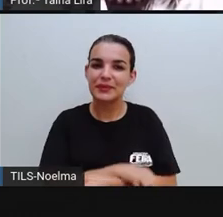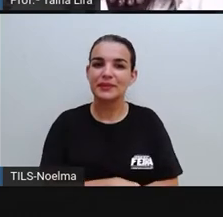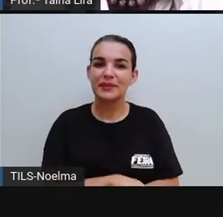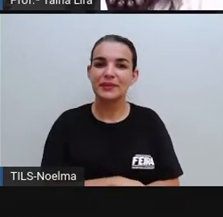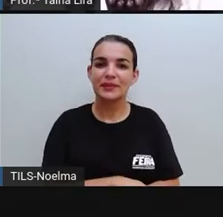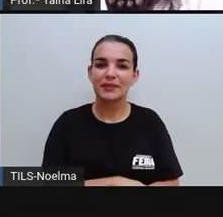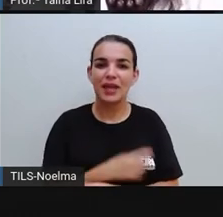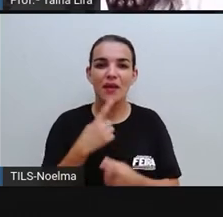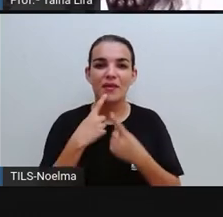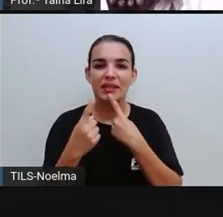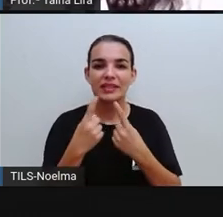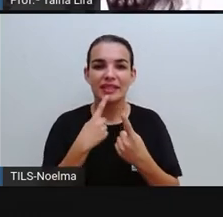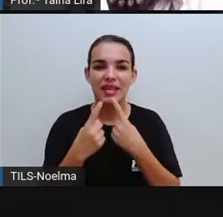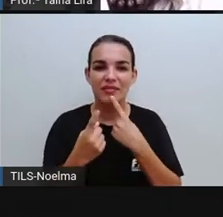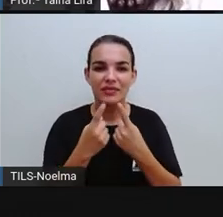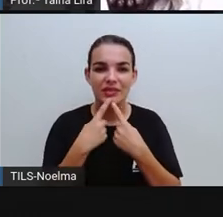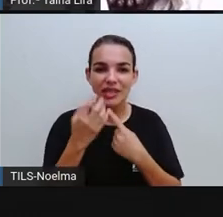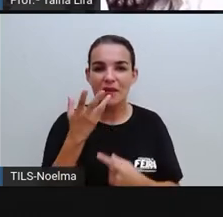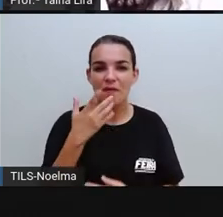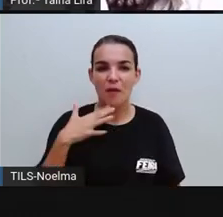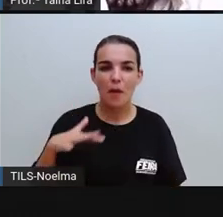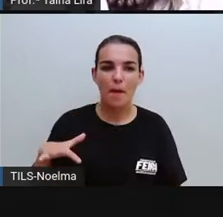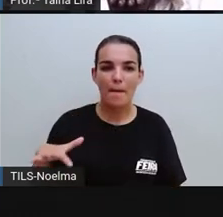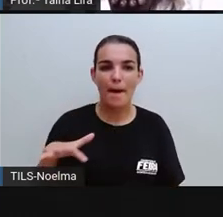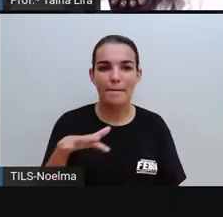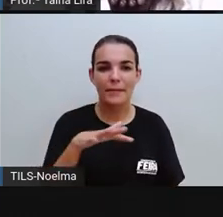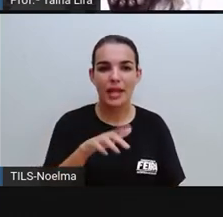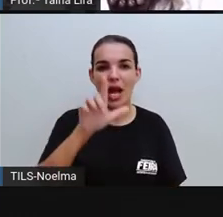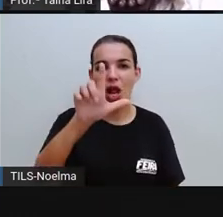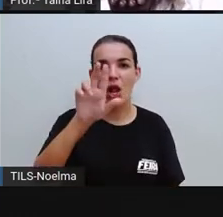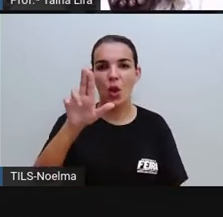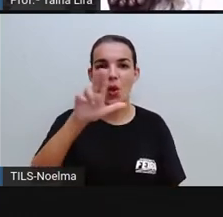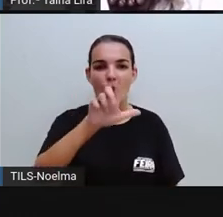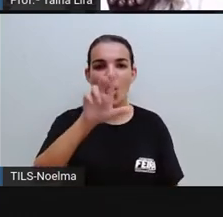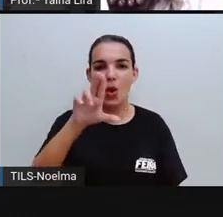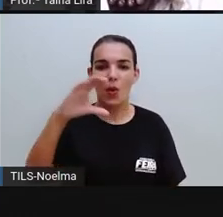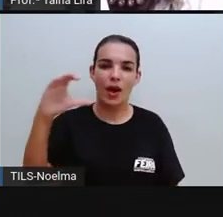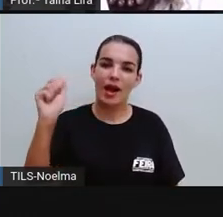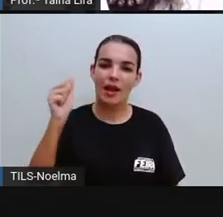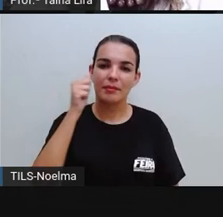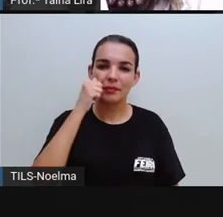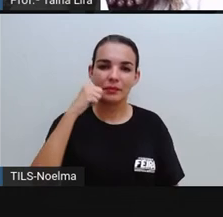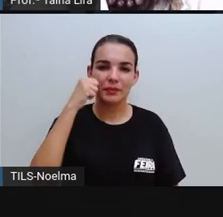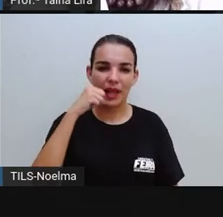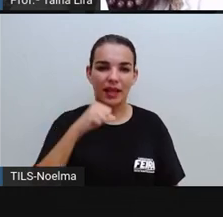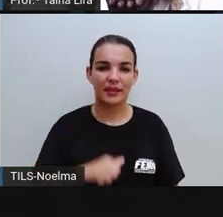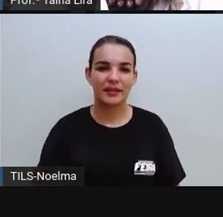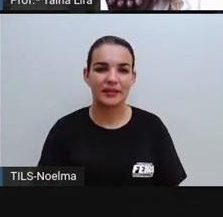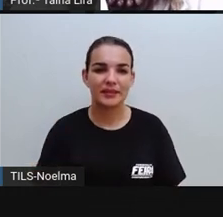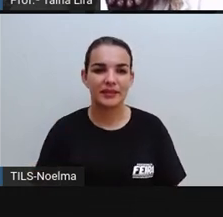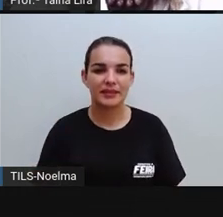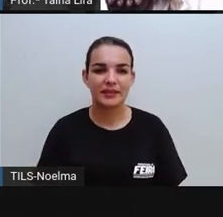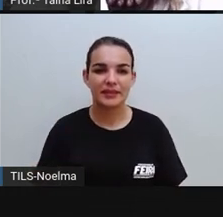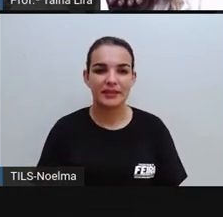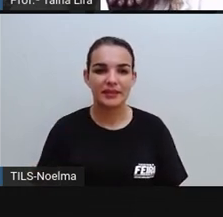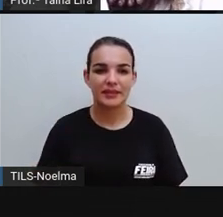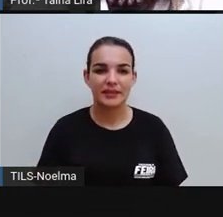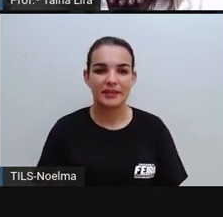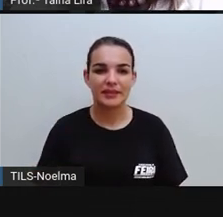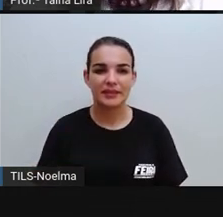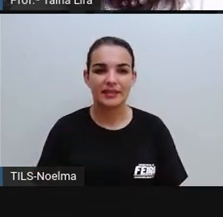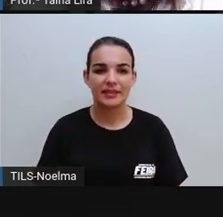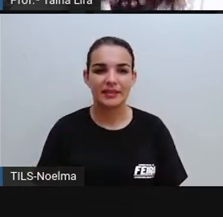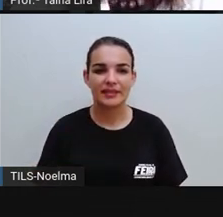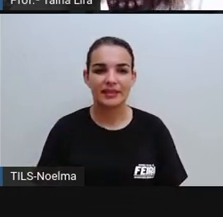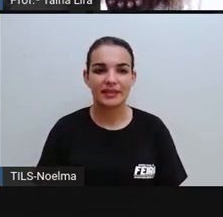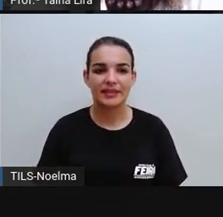de uma entrevista aqui com Luluca, tá? Então, deixa a Pro colocar aqui. E eu vou até